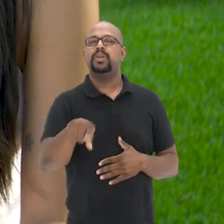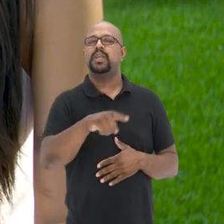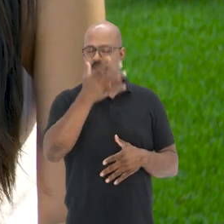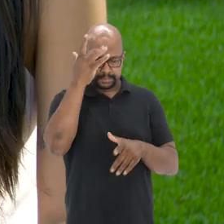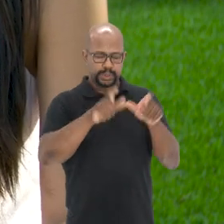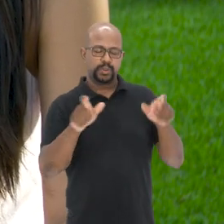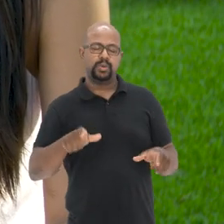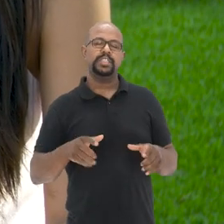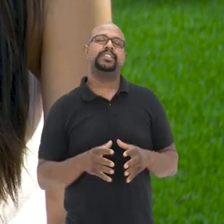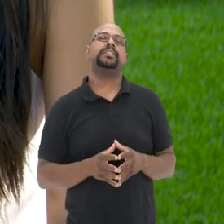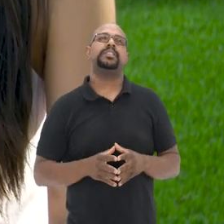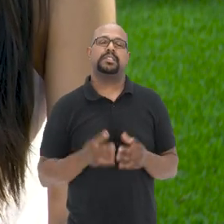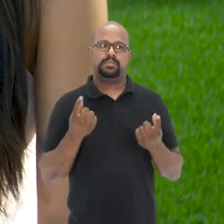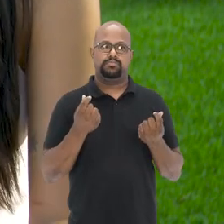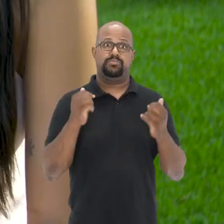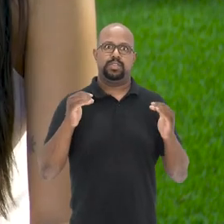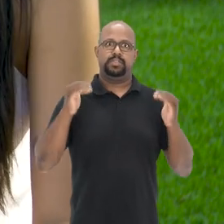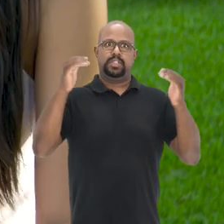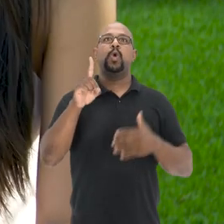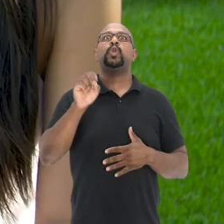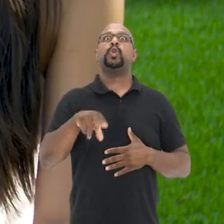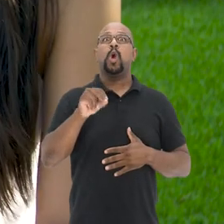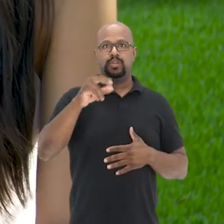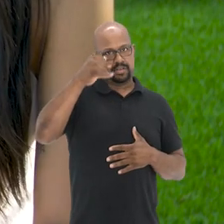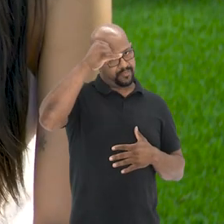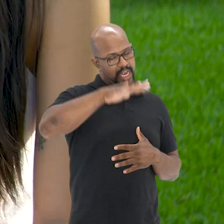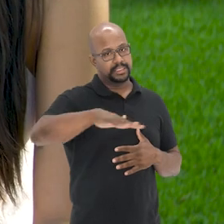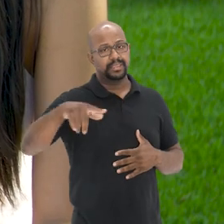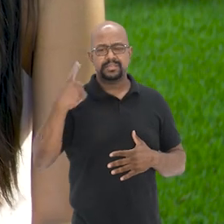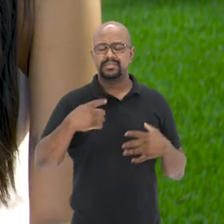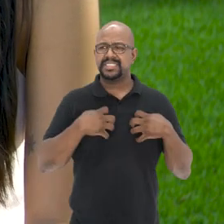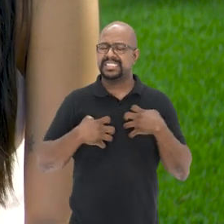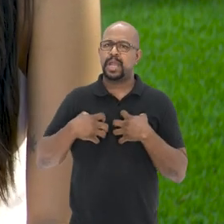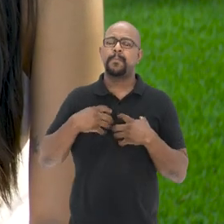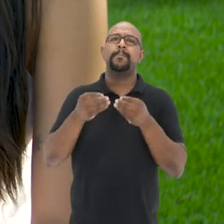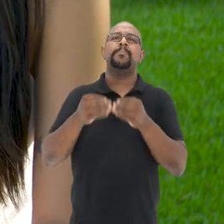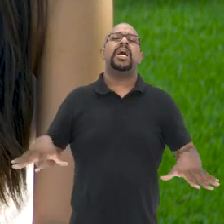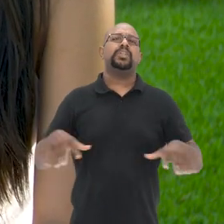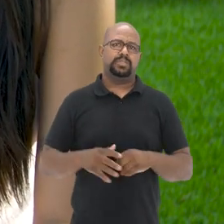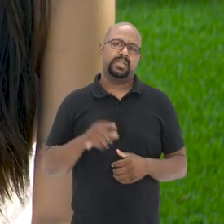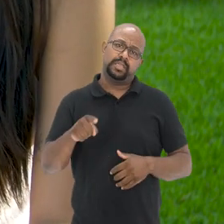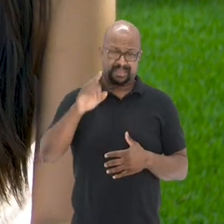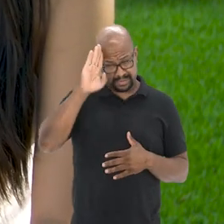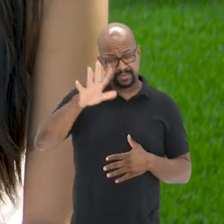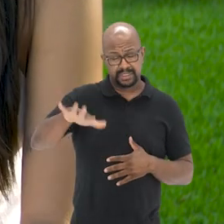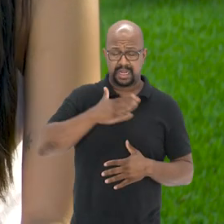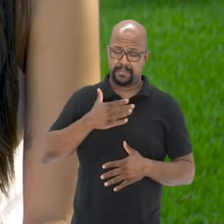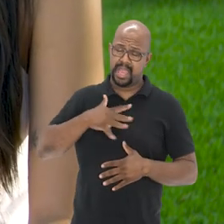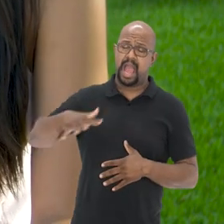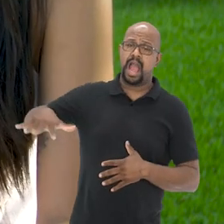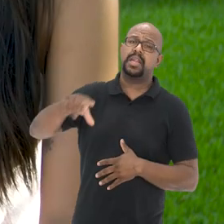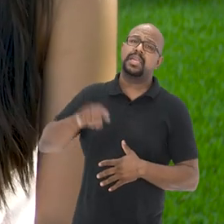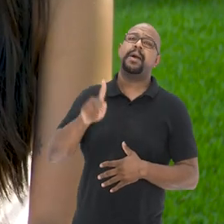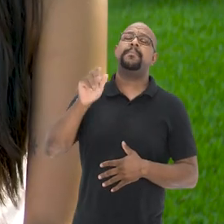as pessoas de alta renda, que são os fazendeiros, a gente se sente muito prejudicado com relação a isso, principalmente